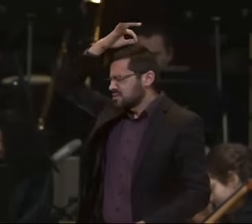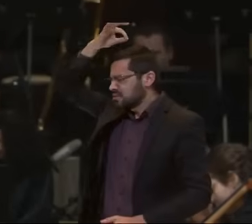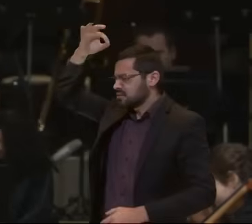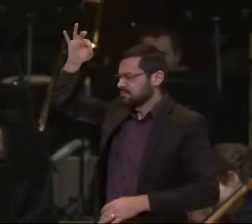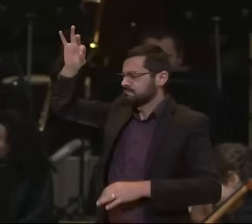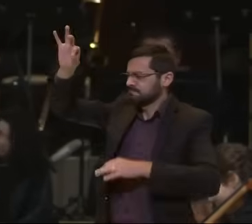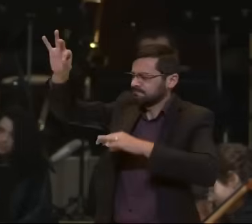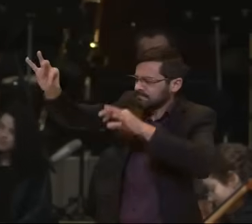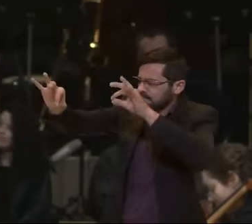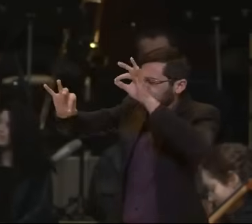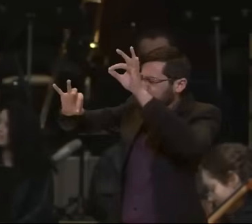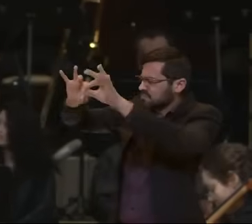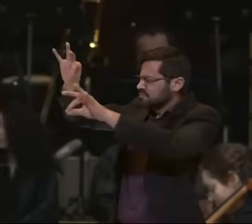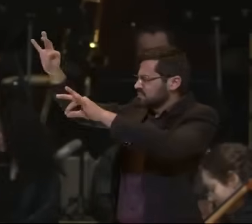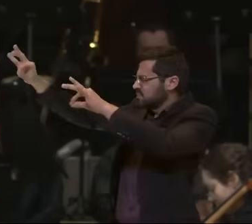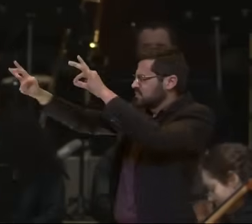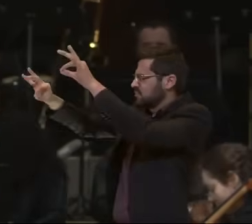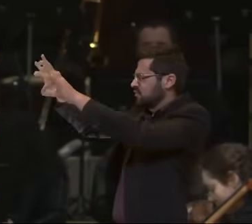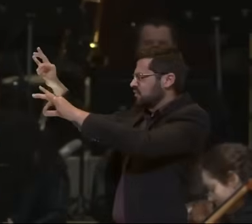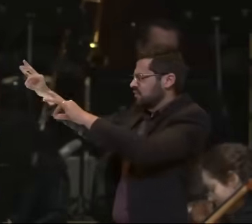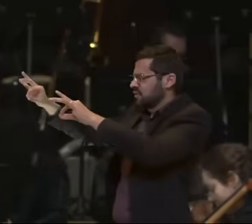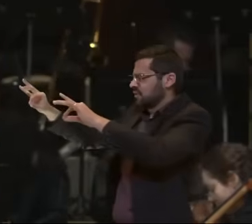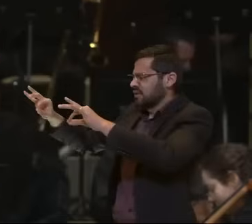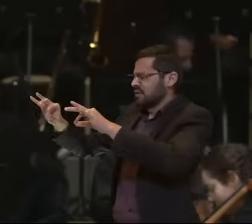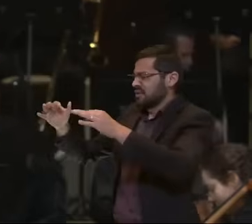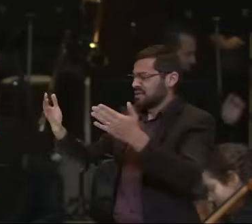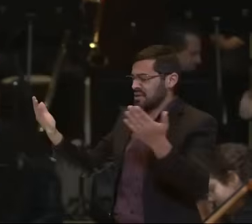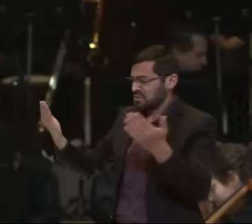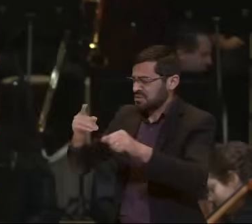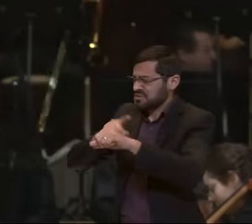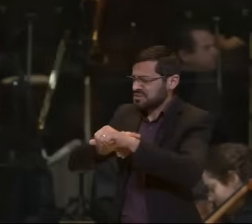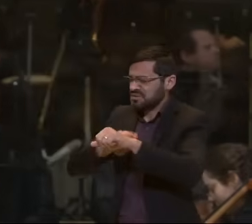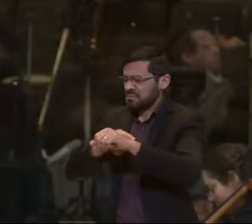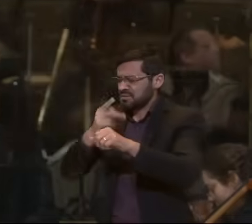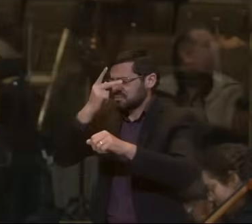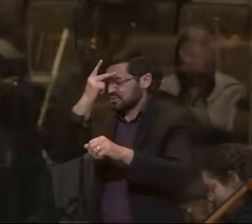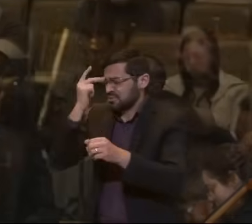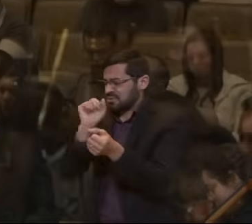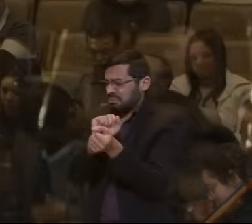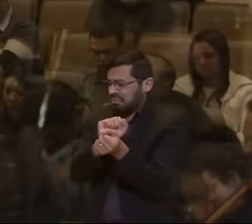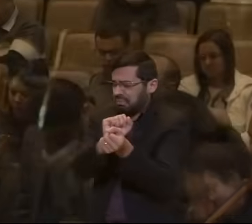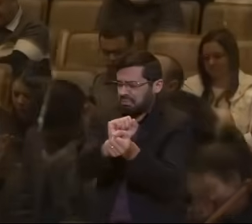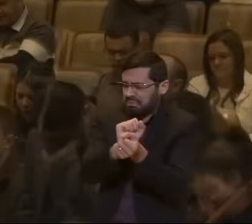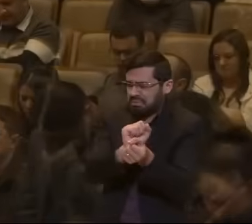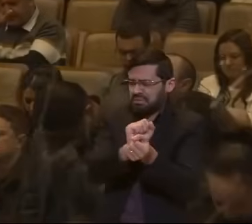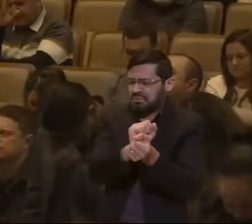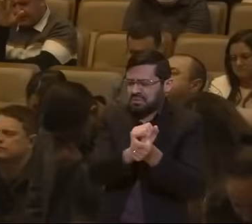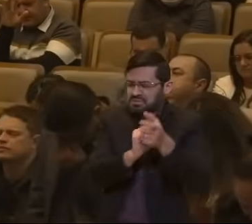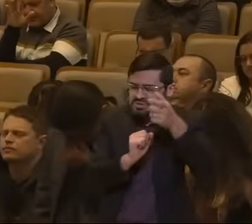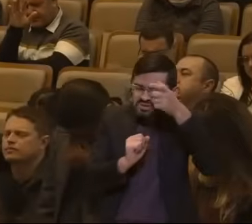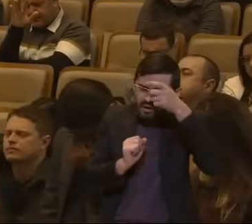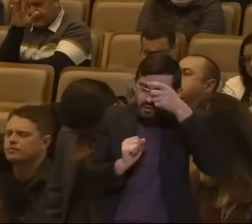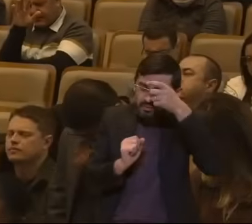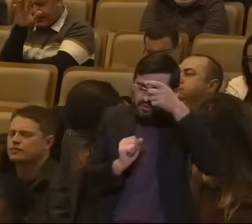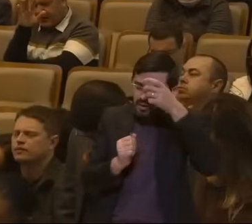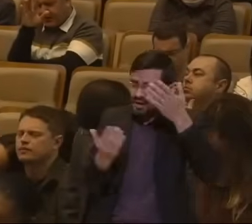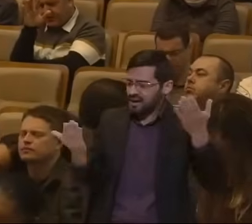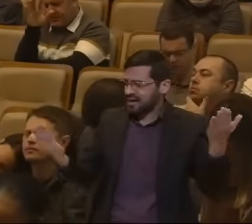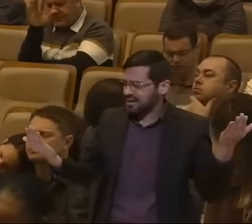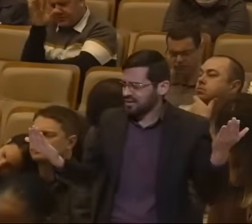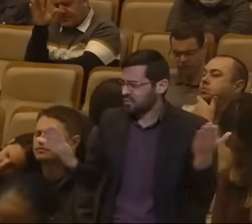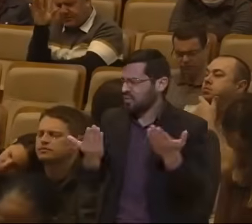vidas, e que essas áreas, Senhor, que estavam trancadas, algemadas por Satanás na vida